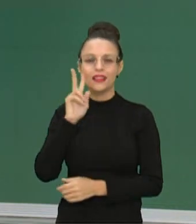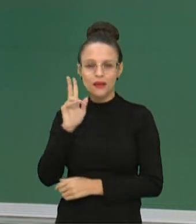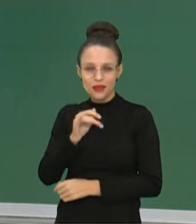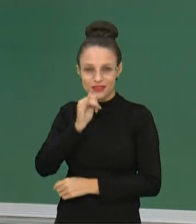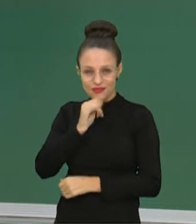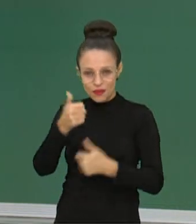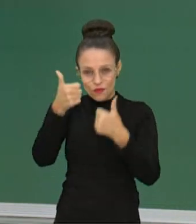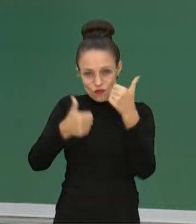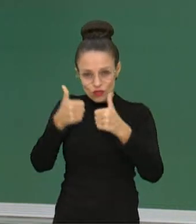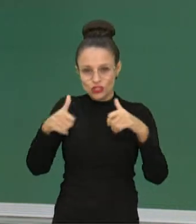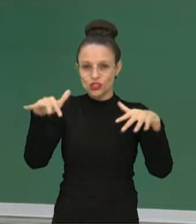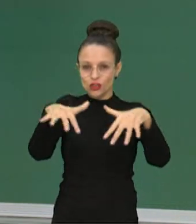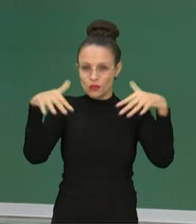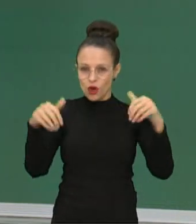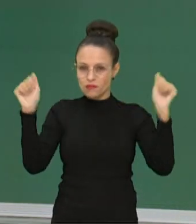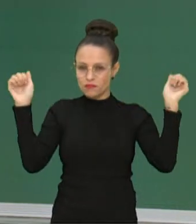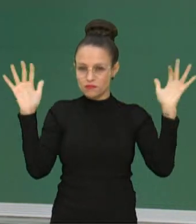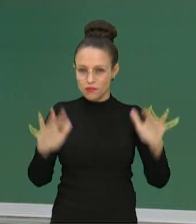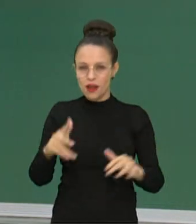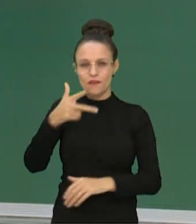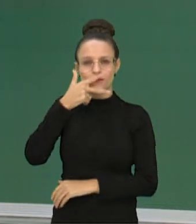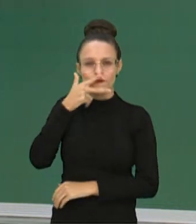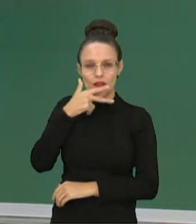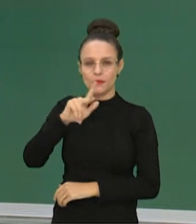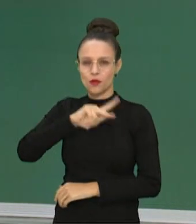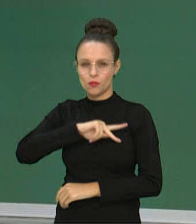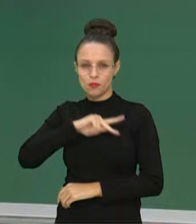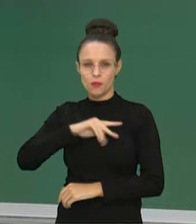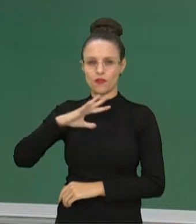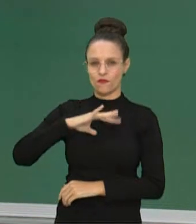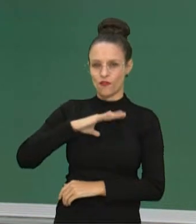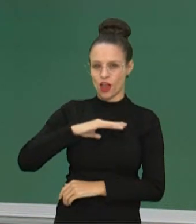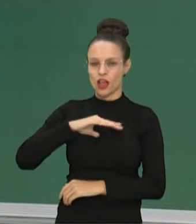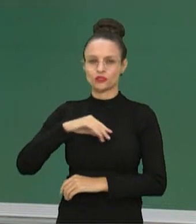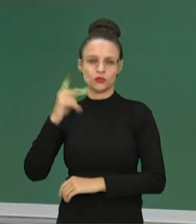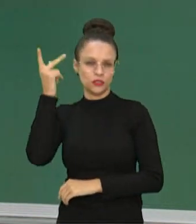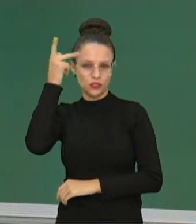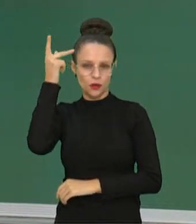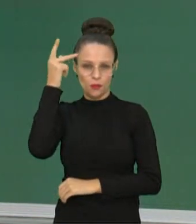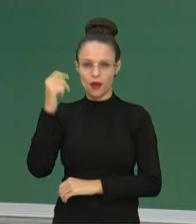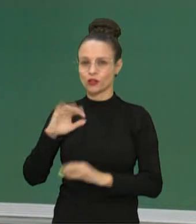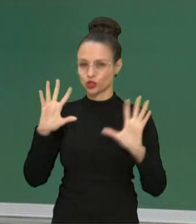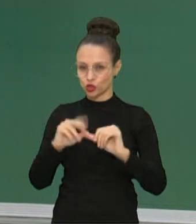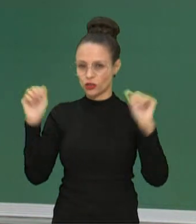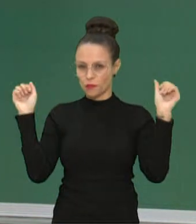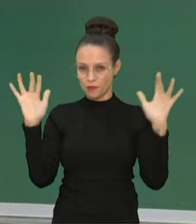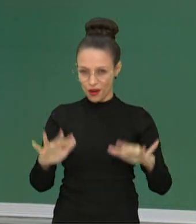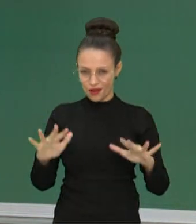eu dei do Maracanã com Flamengo, Palmeiras, Vasco, Fluminense, São Paulo, Corinthians?